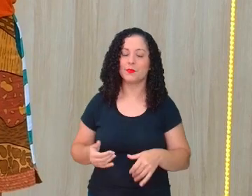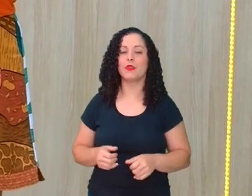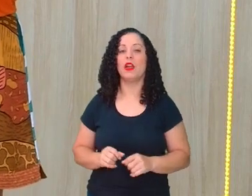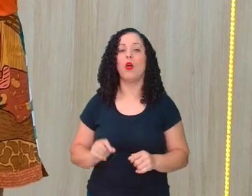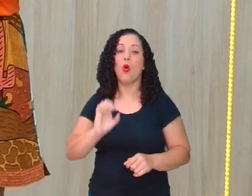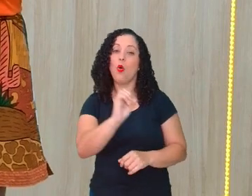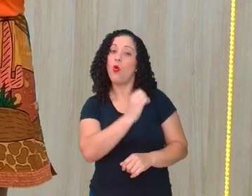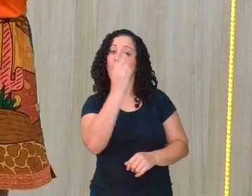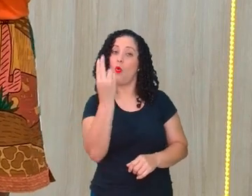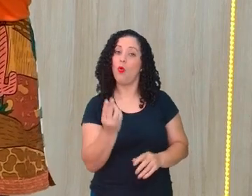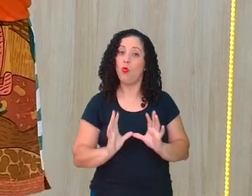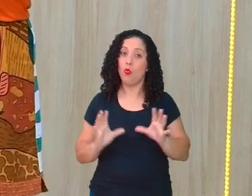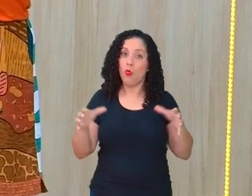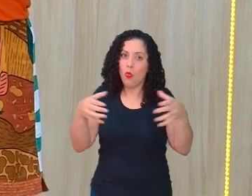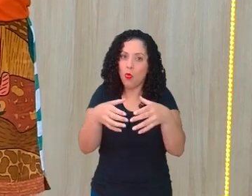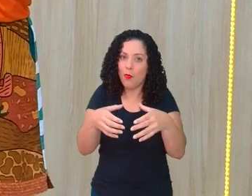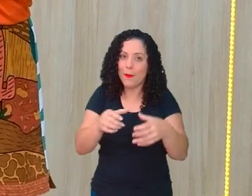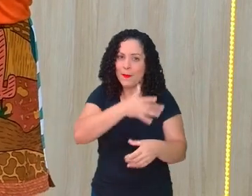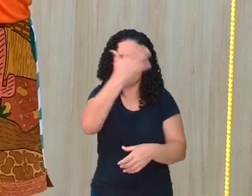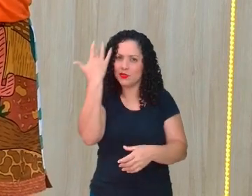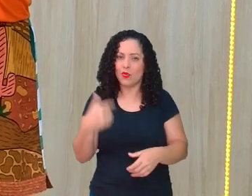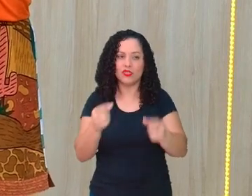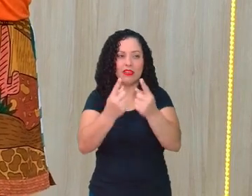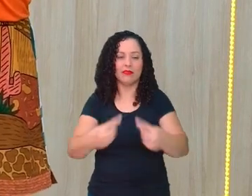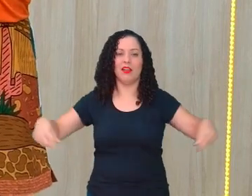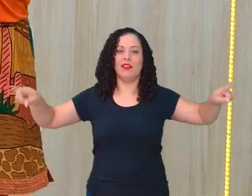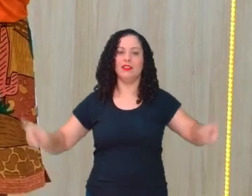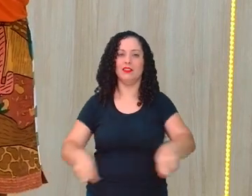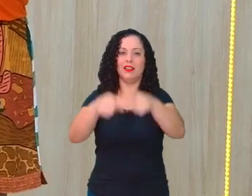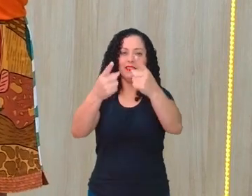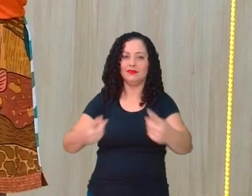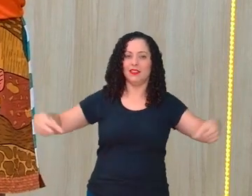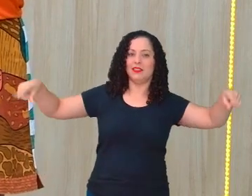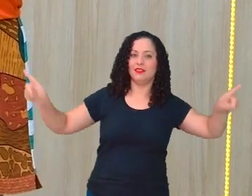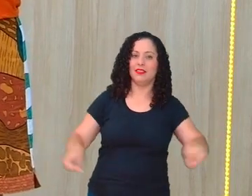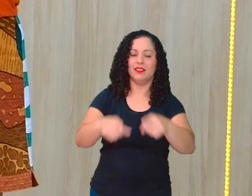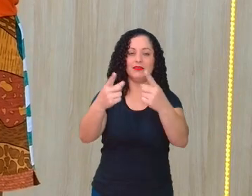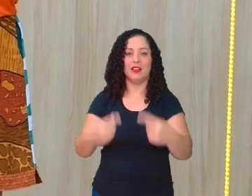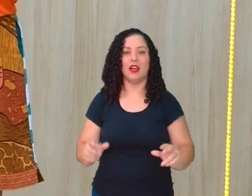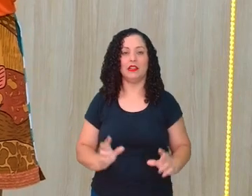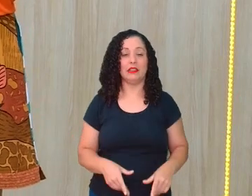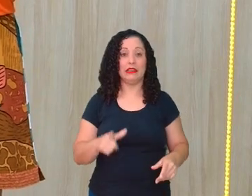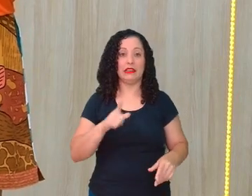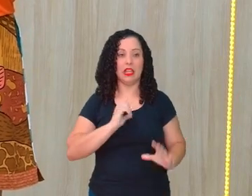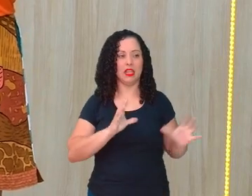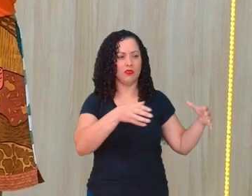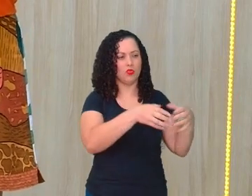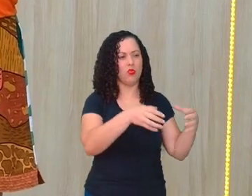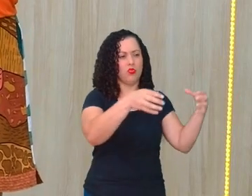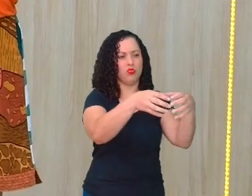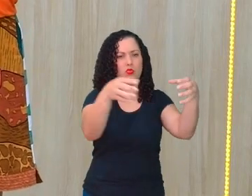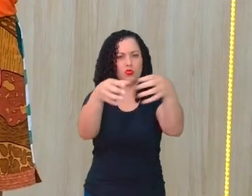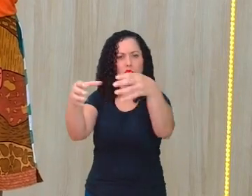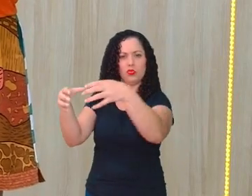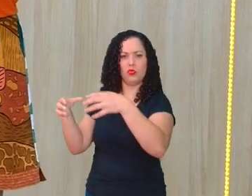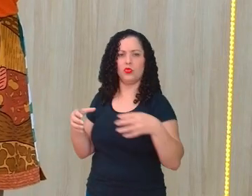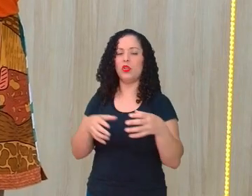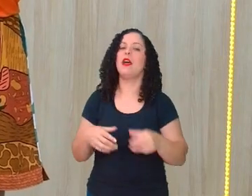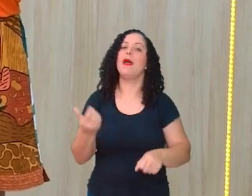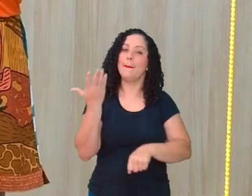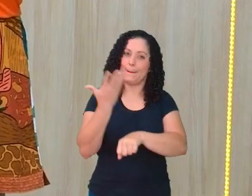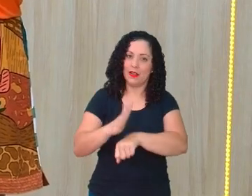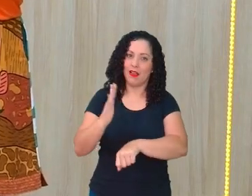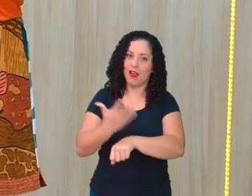que é para as bandas, as orquestras, as duplas, os trios, é muito importante a